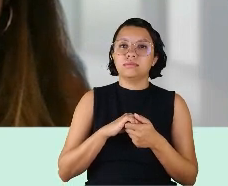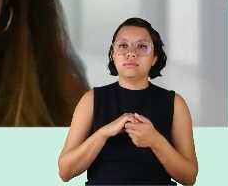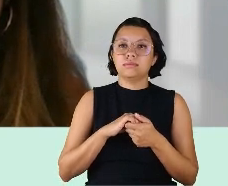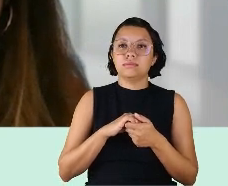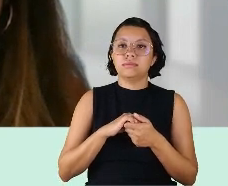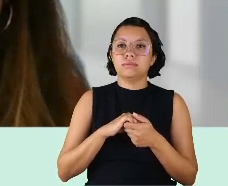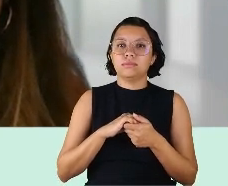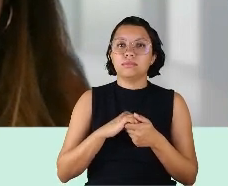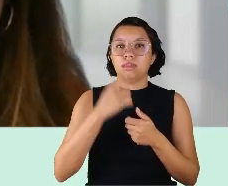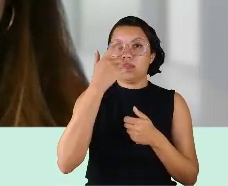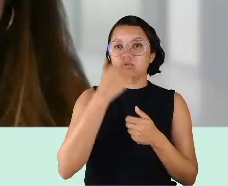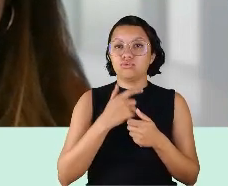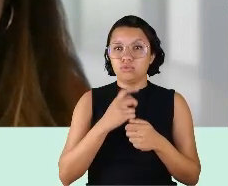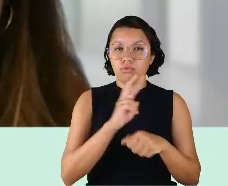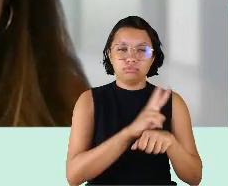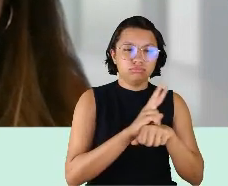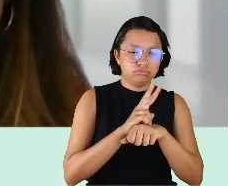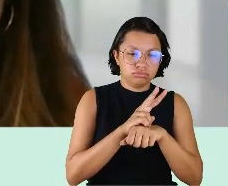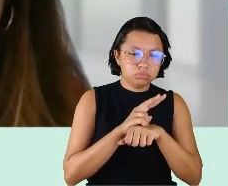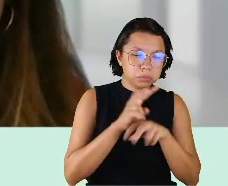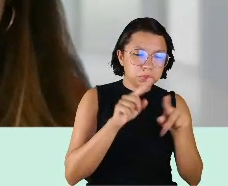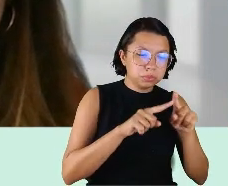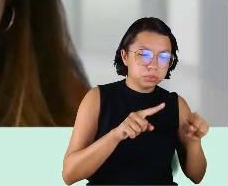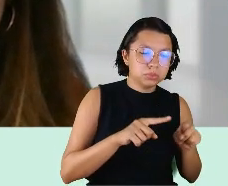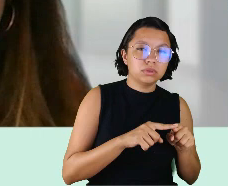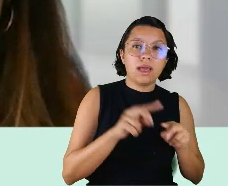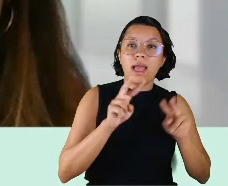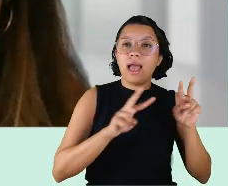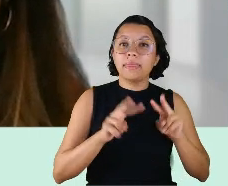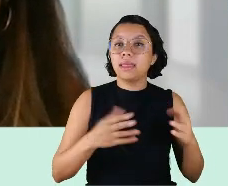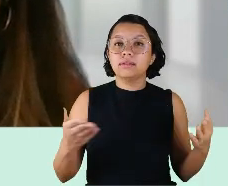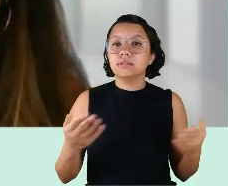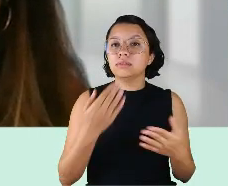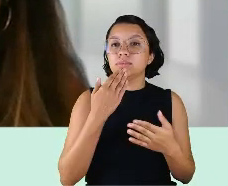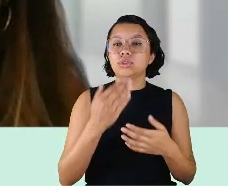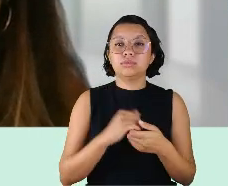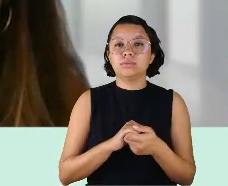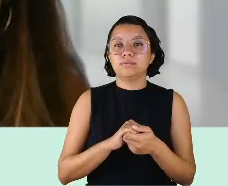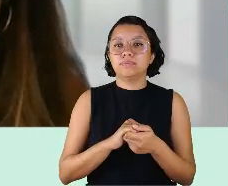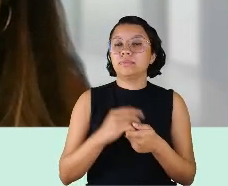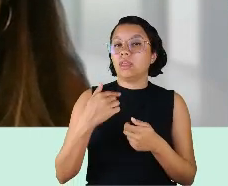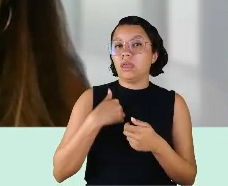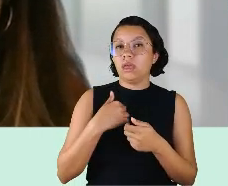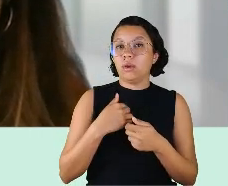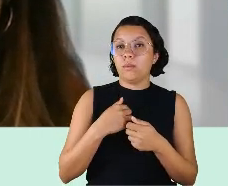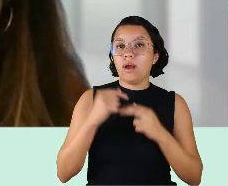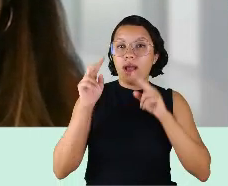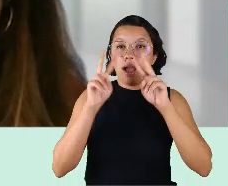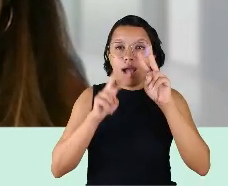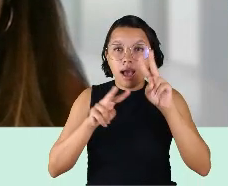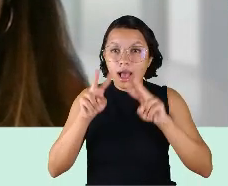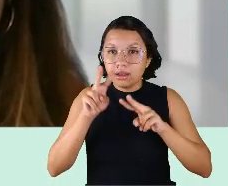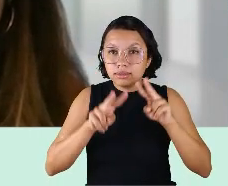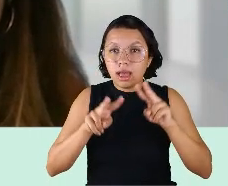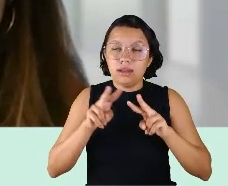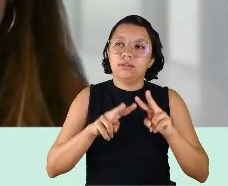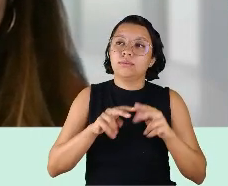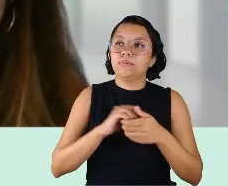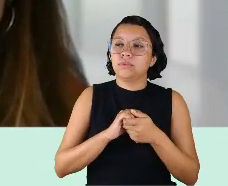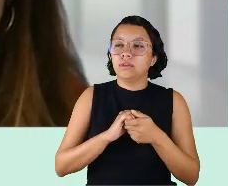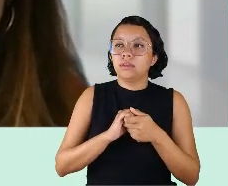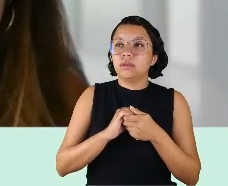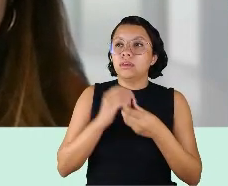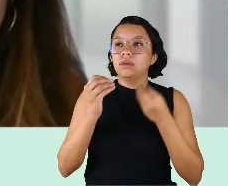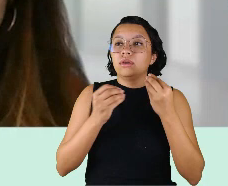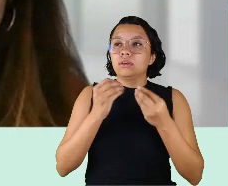aqui na condição de corregedora analiso esses pedidos? Eu analiso